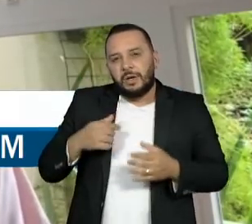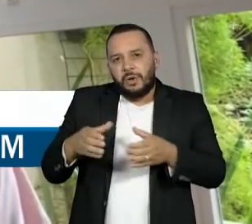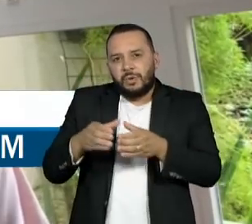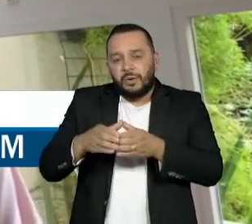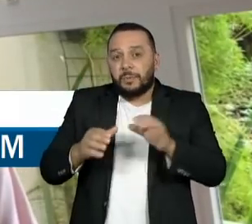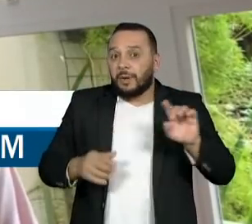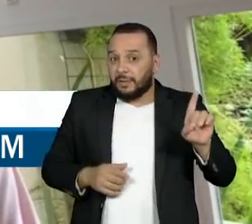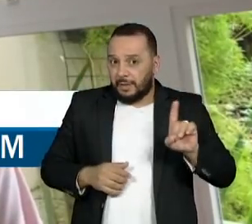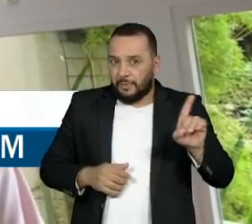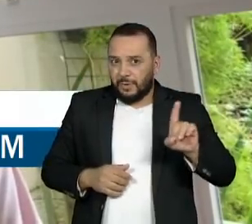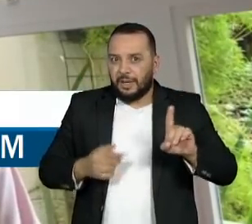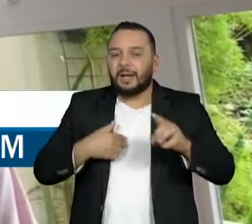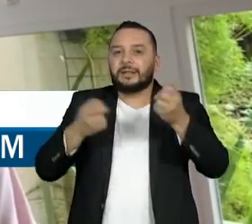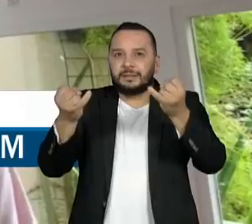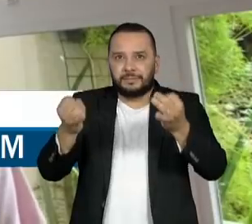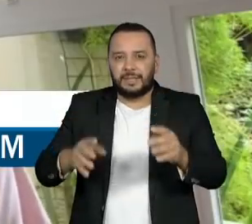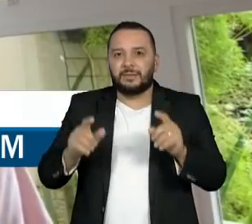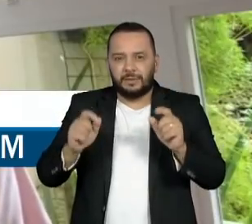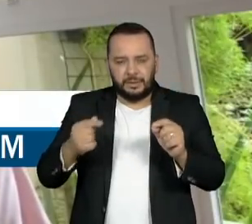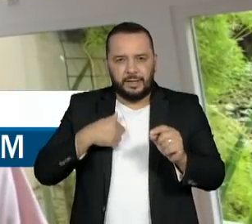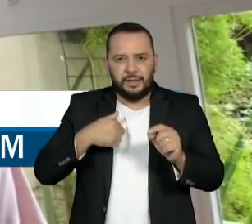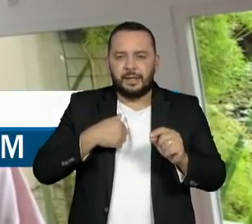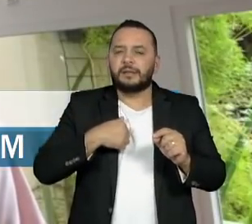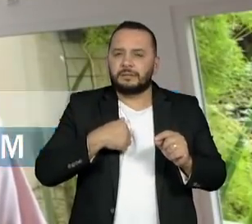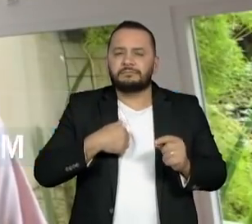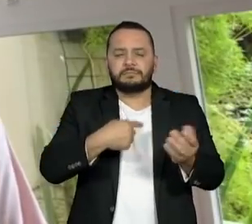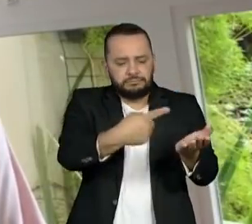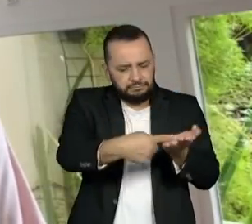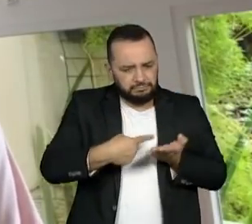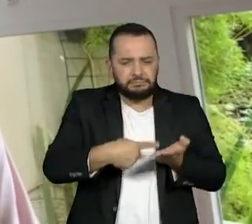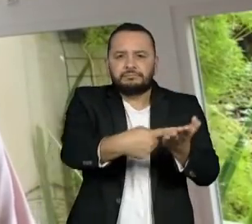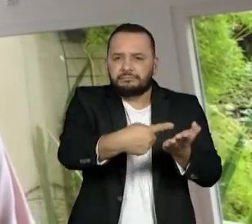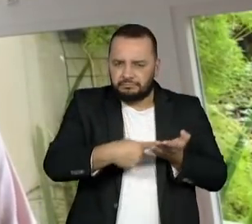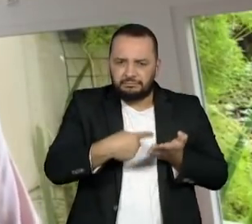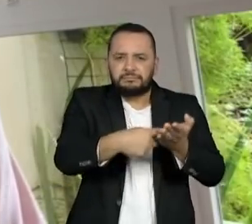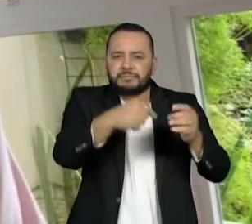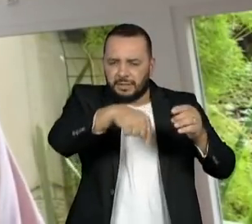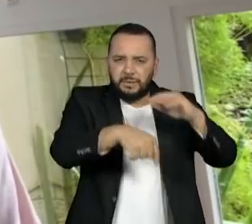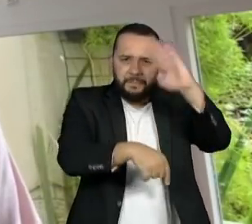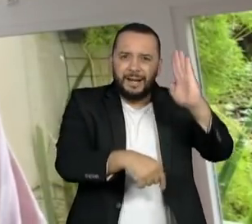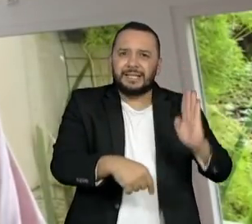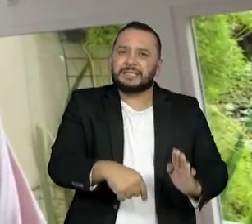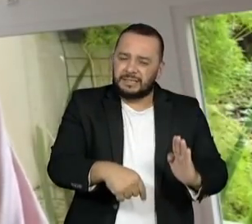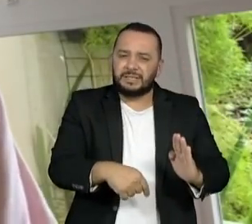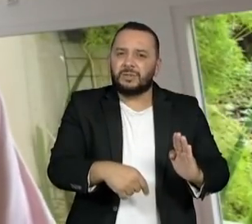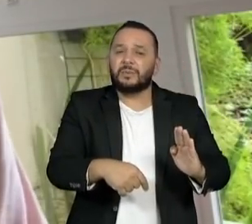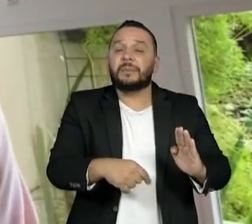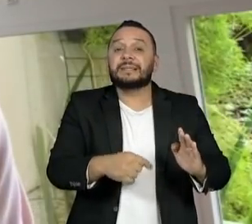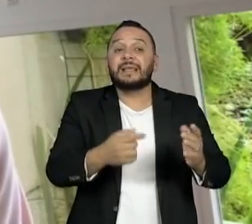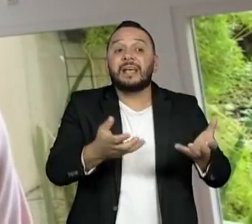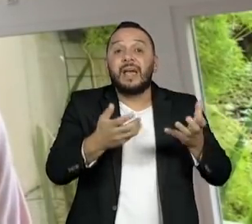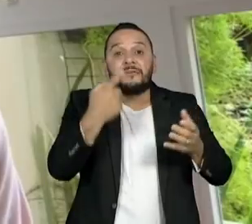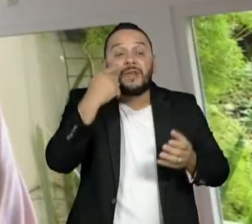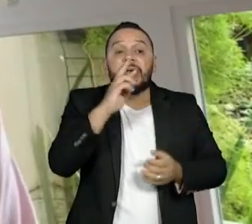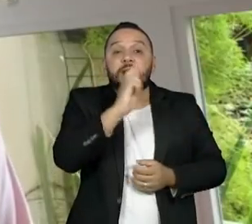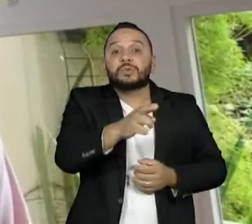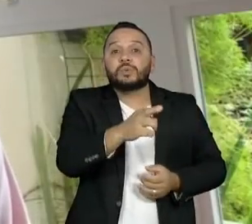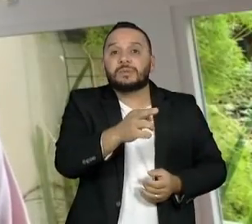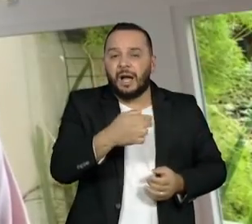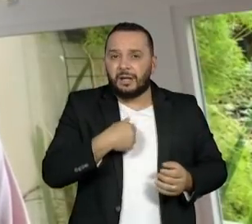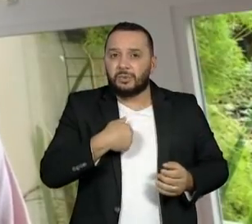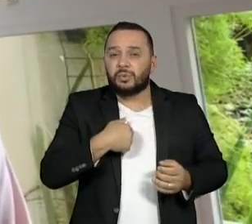a agenda de meio ambiente vai ser central na negociação com o Brasil, e que eles querem ver resultados nas